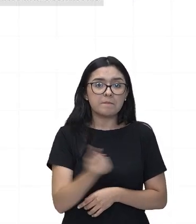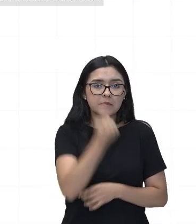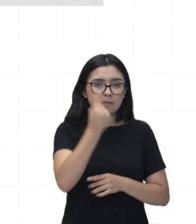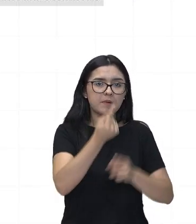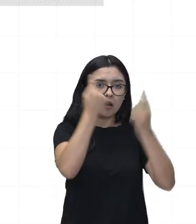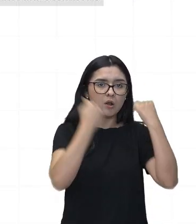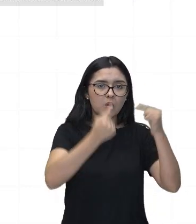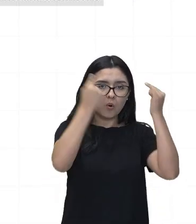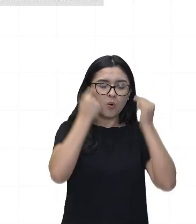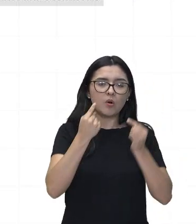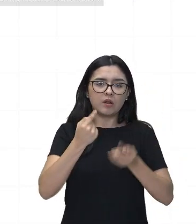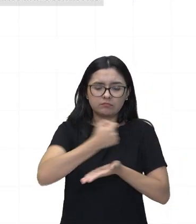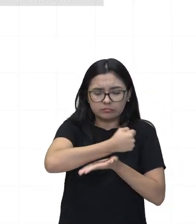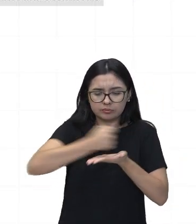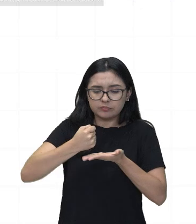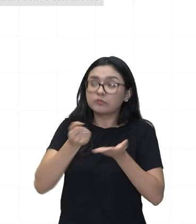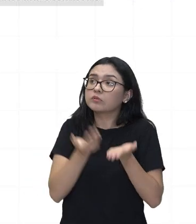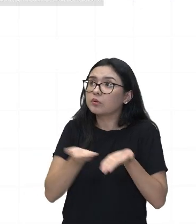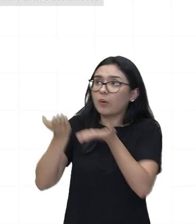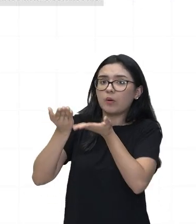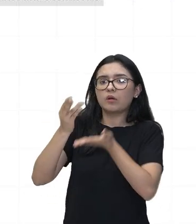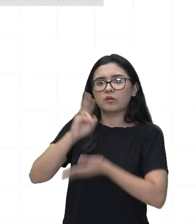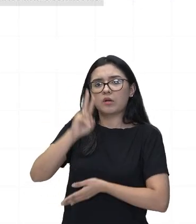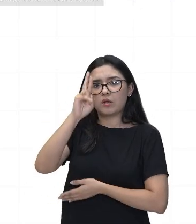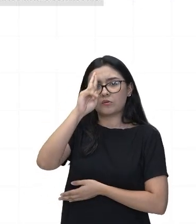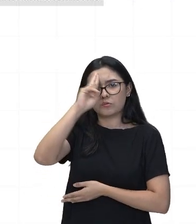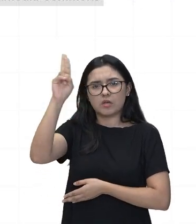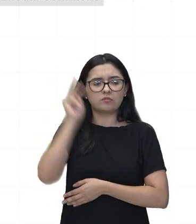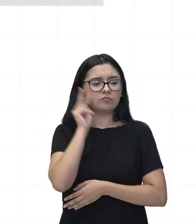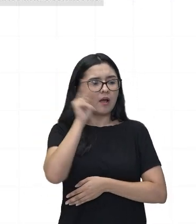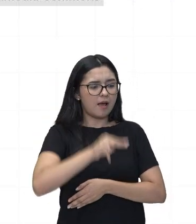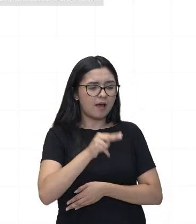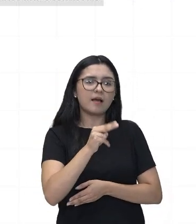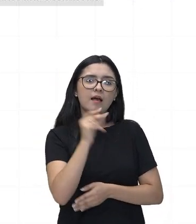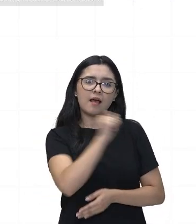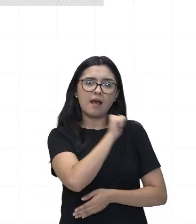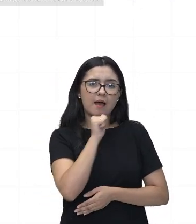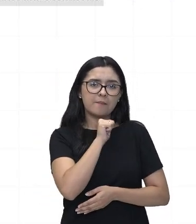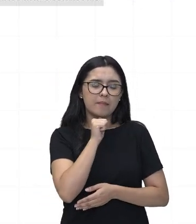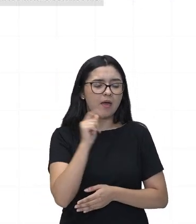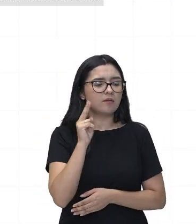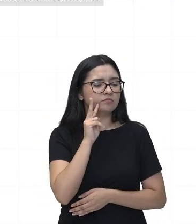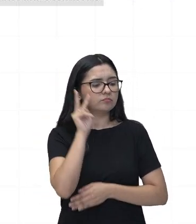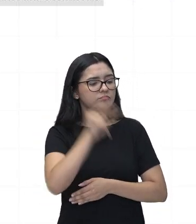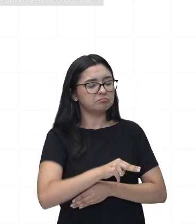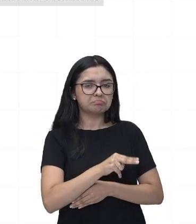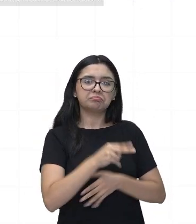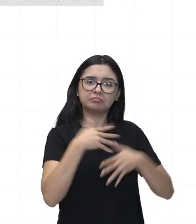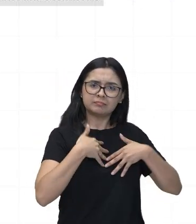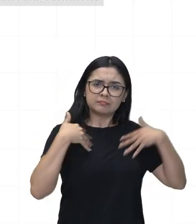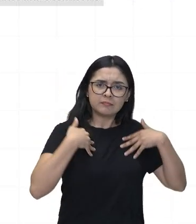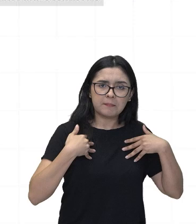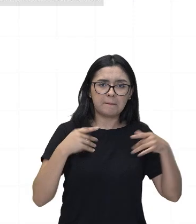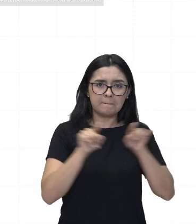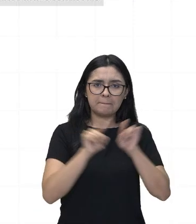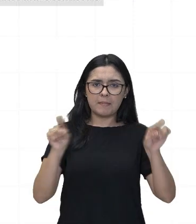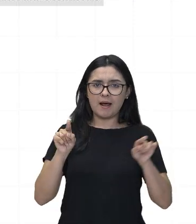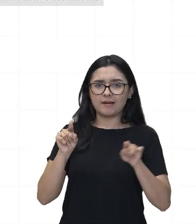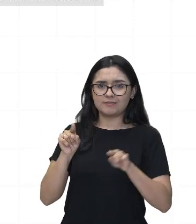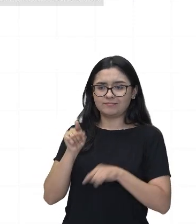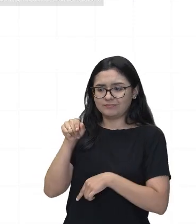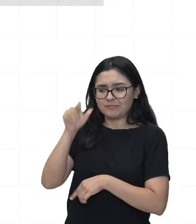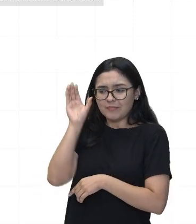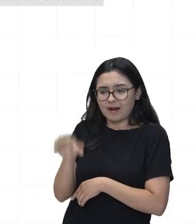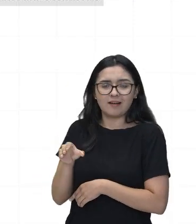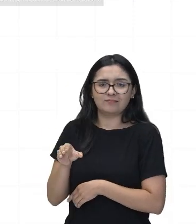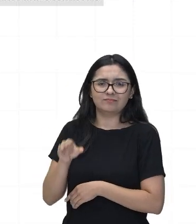das gorduras dele. E o Senhor olhou com agrado para Abel e para a sua oblação, mas não olhou para Caim, nem